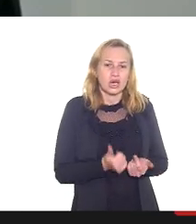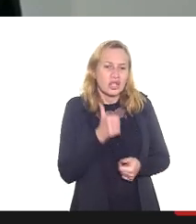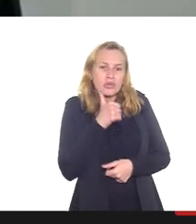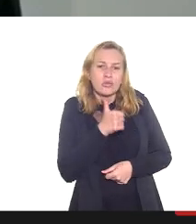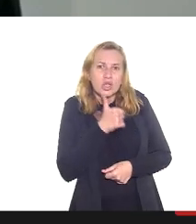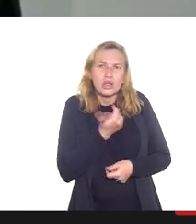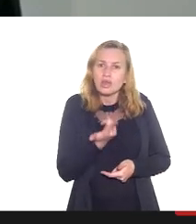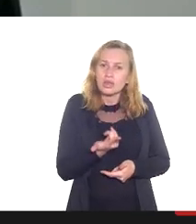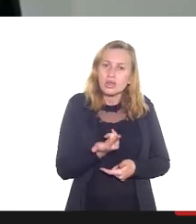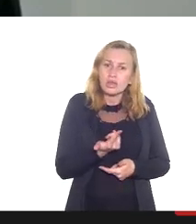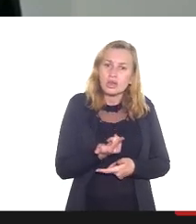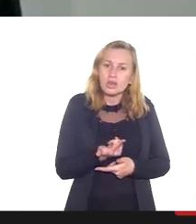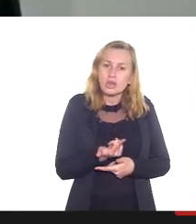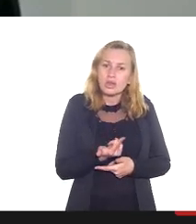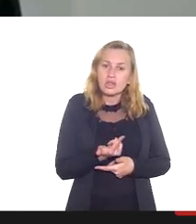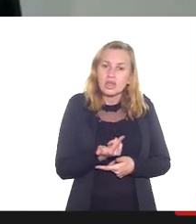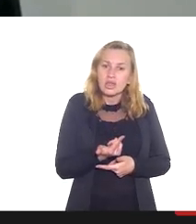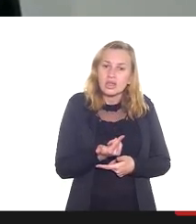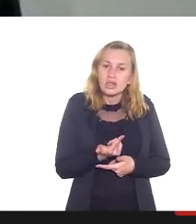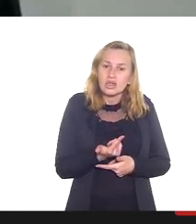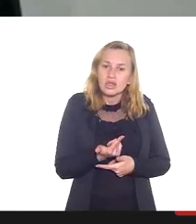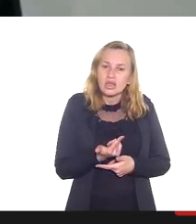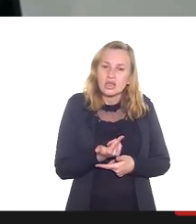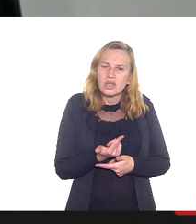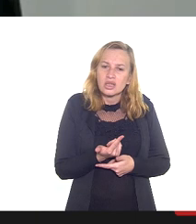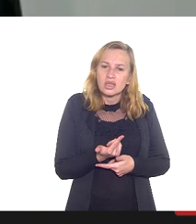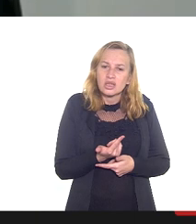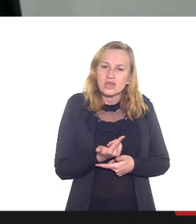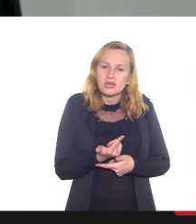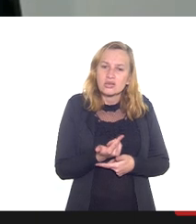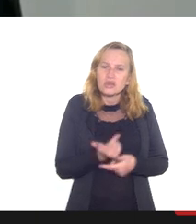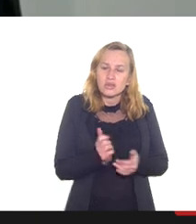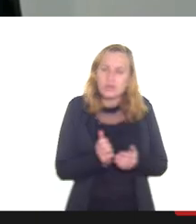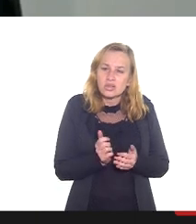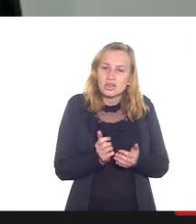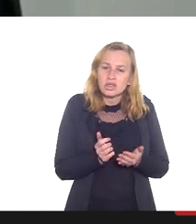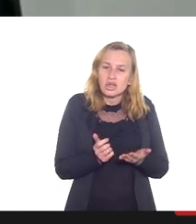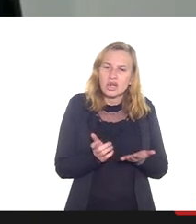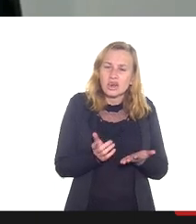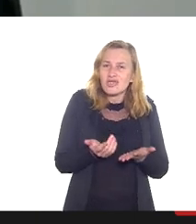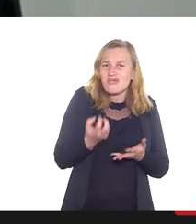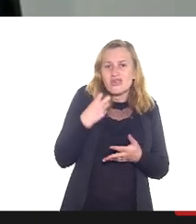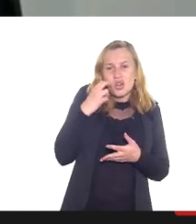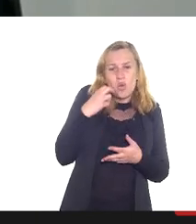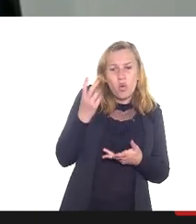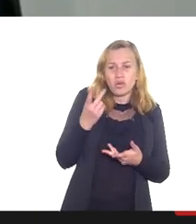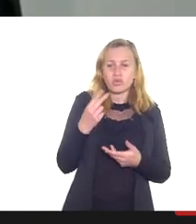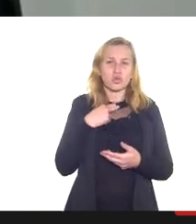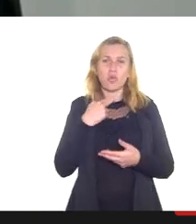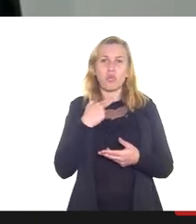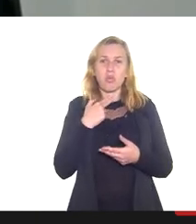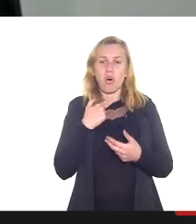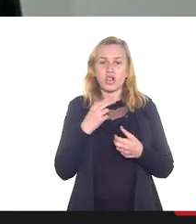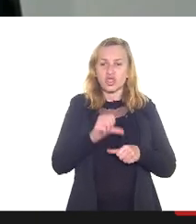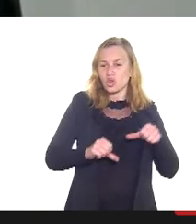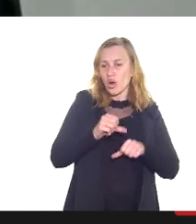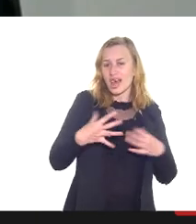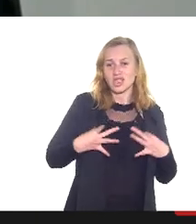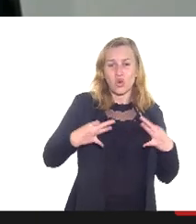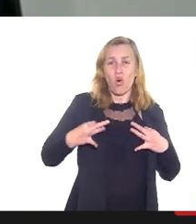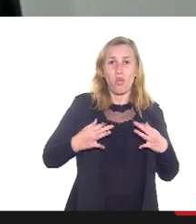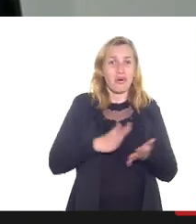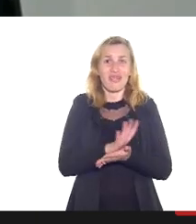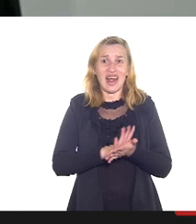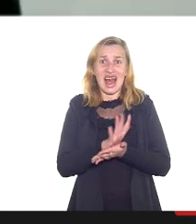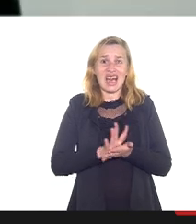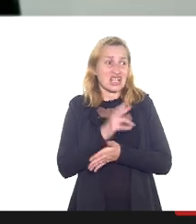têm sua privacidade invadida o tempo inteiro. Às vezes estão trocando de roupa e elas são